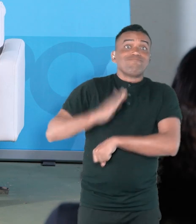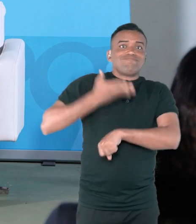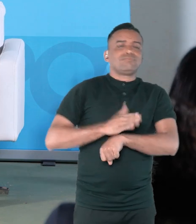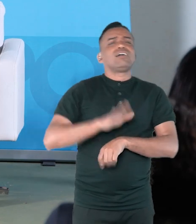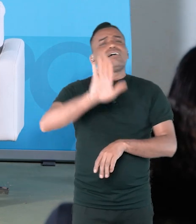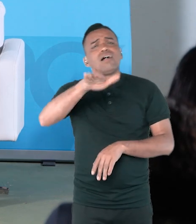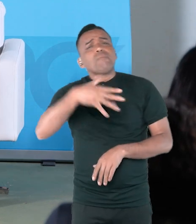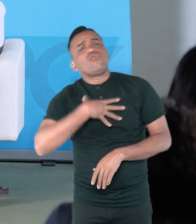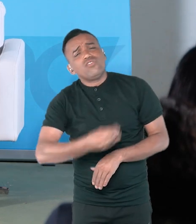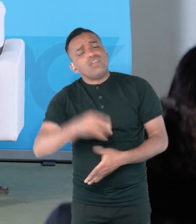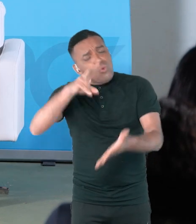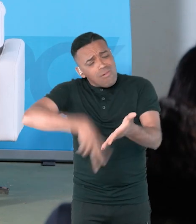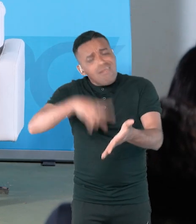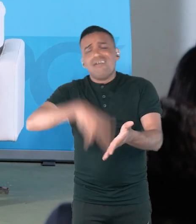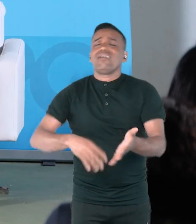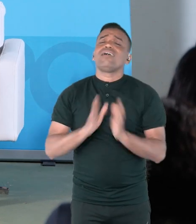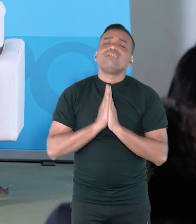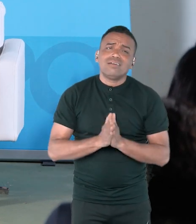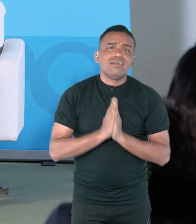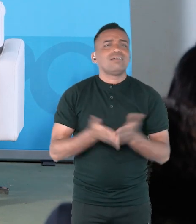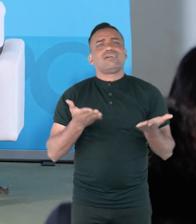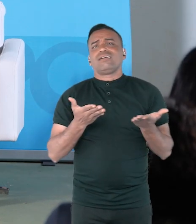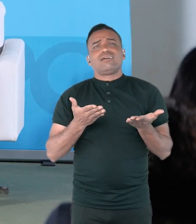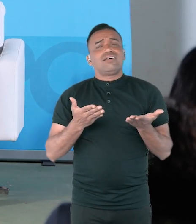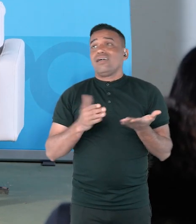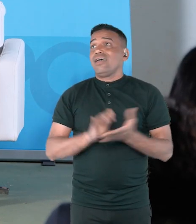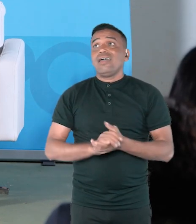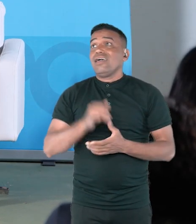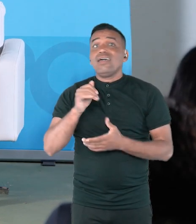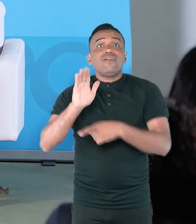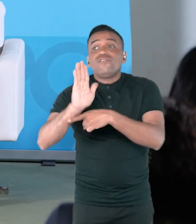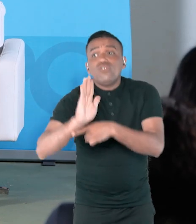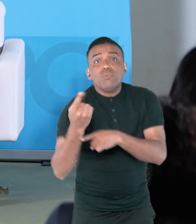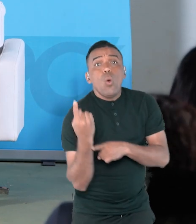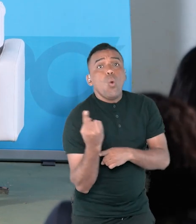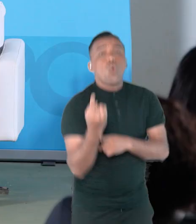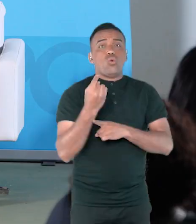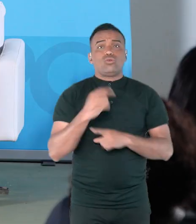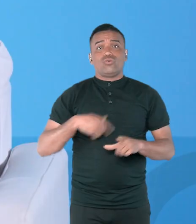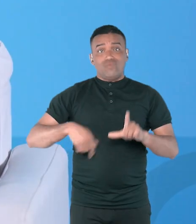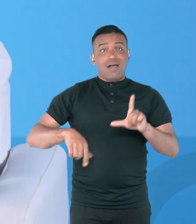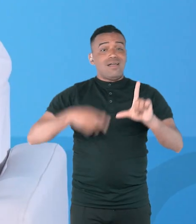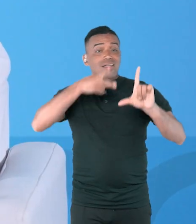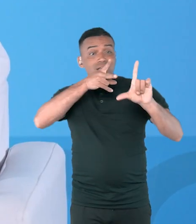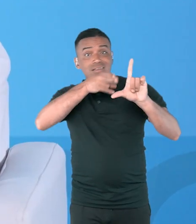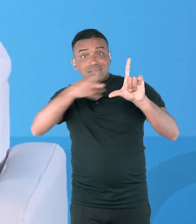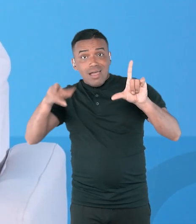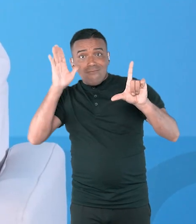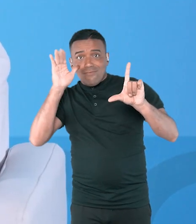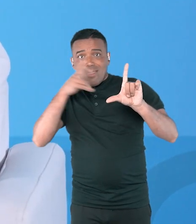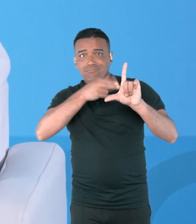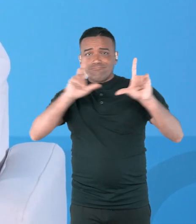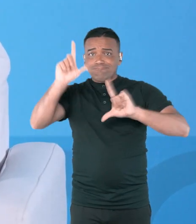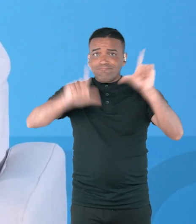para os meus filhos, não, lê, porque ler é o seu filme único. Você vai ver uma série, lê um pouco,